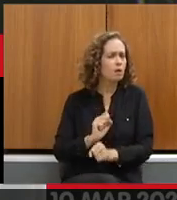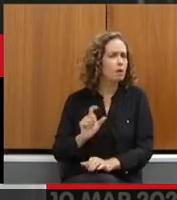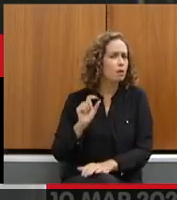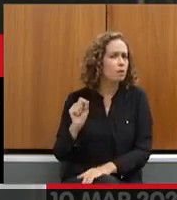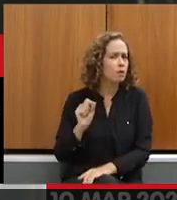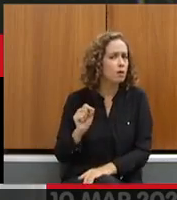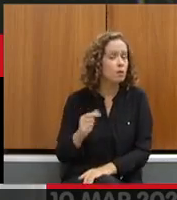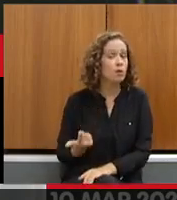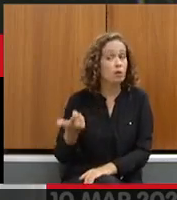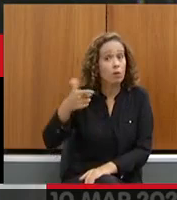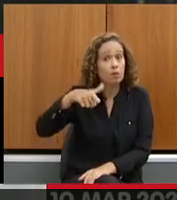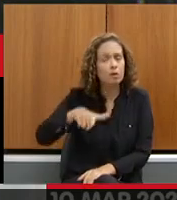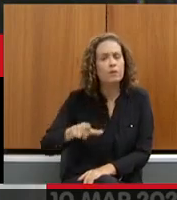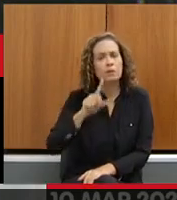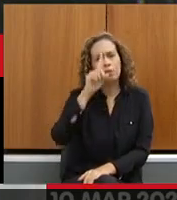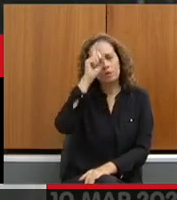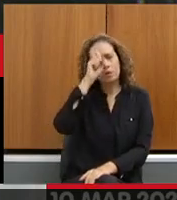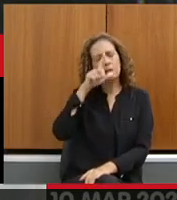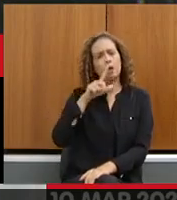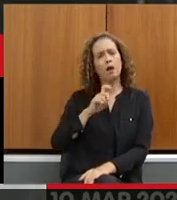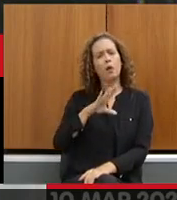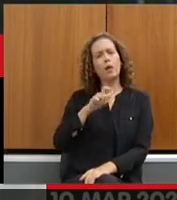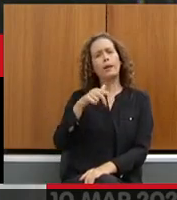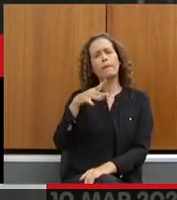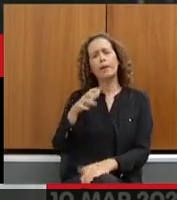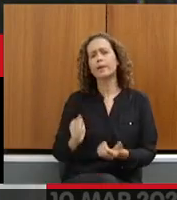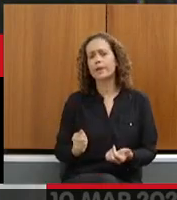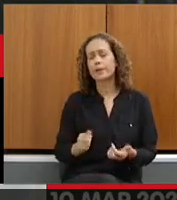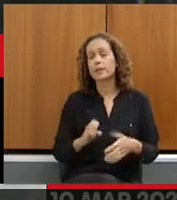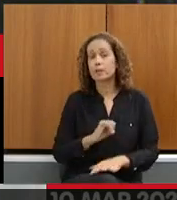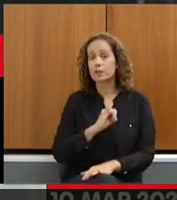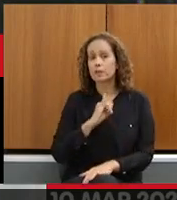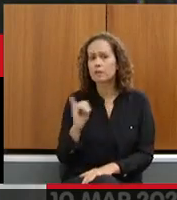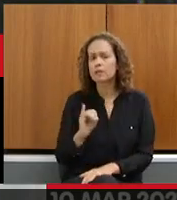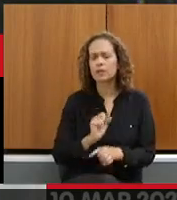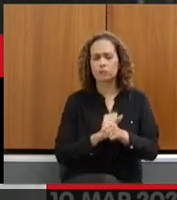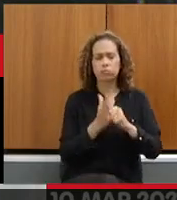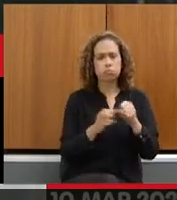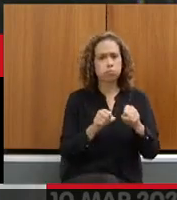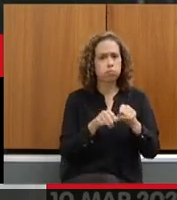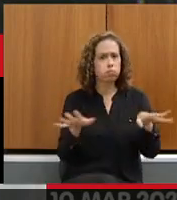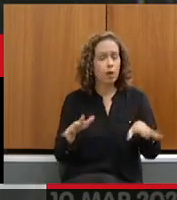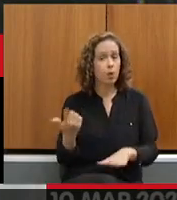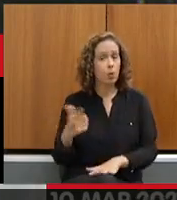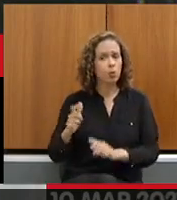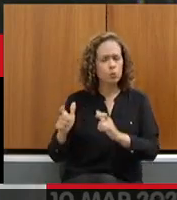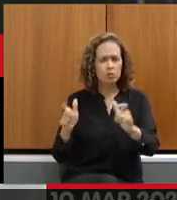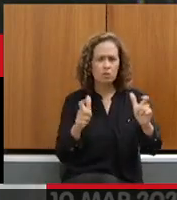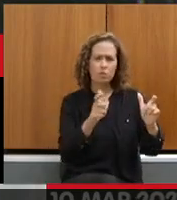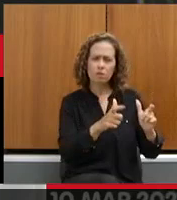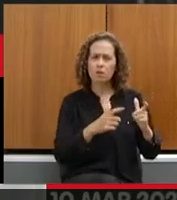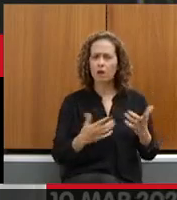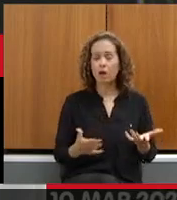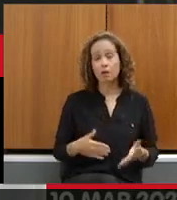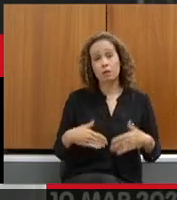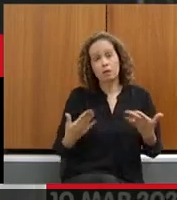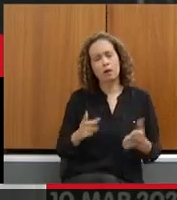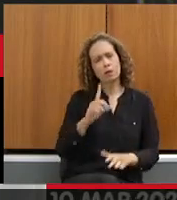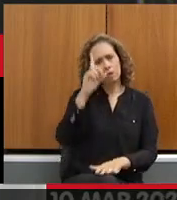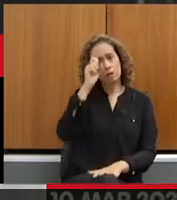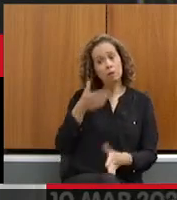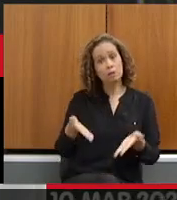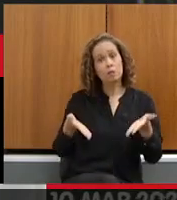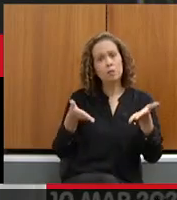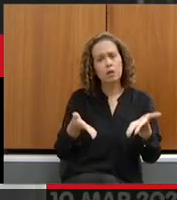reabrir o hospital de campanha considerando que ao agravamento de outras regiões onde tal de campanha